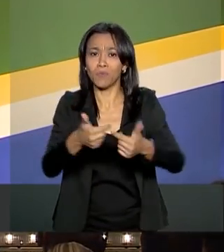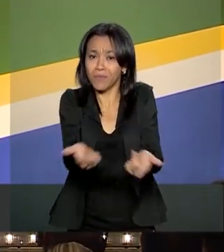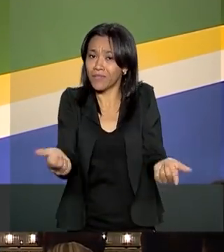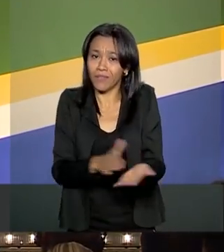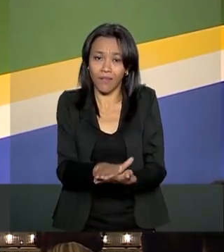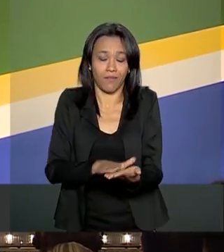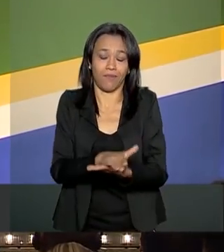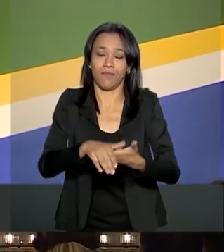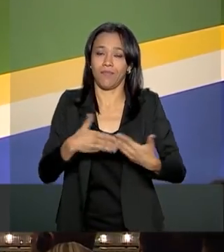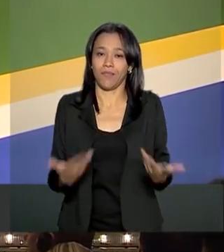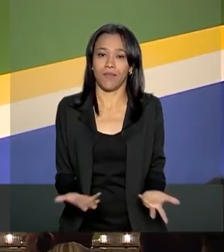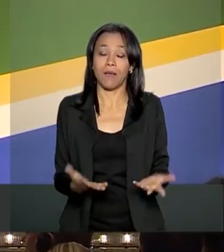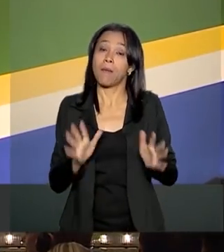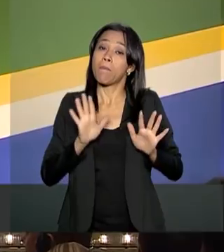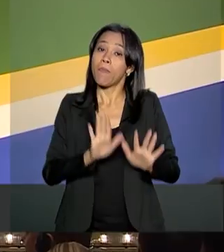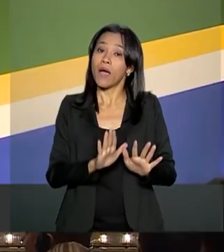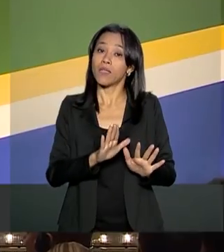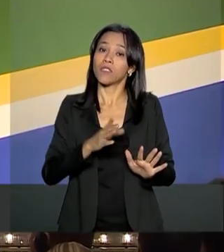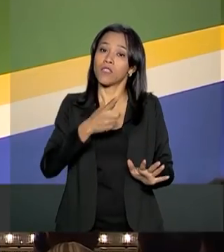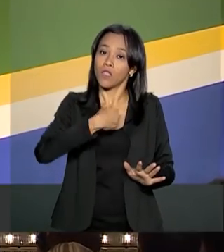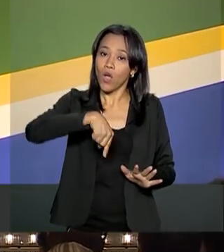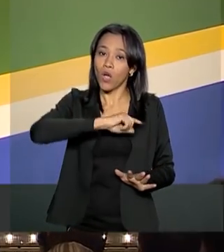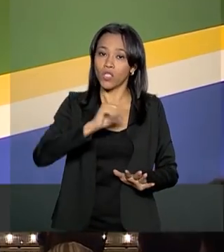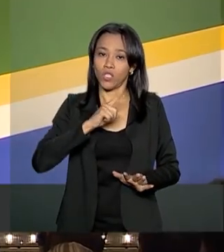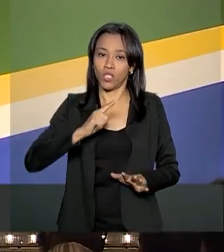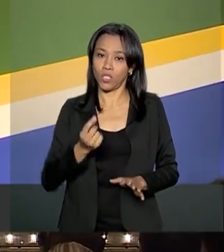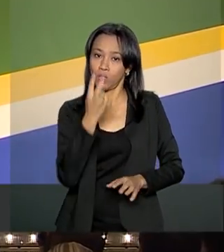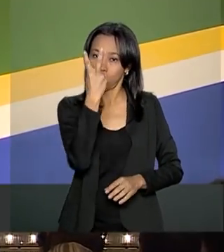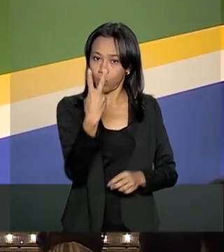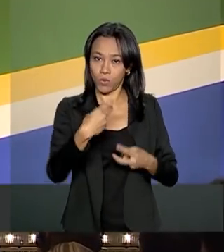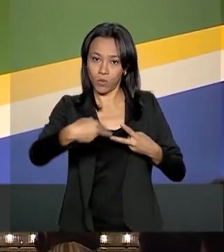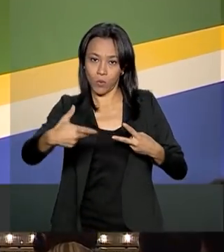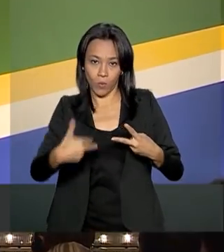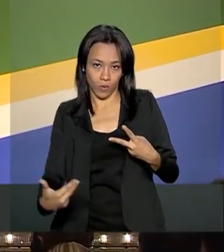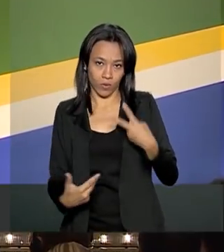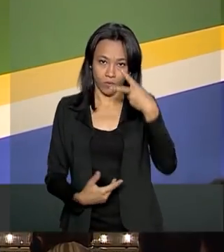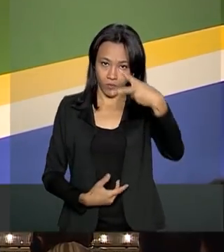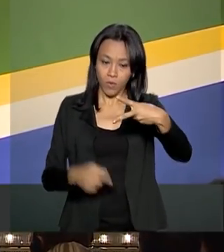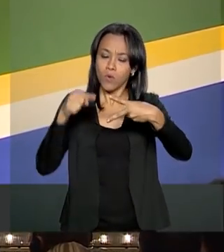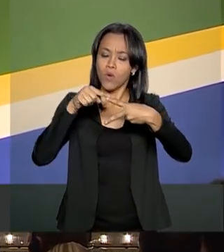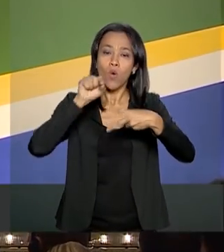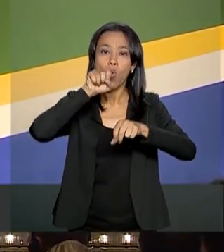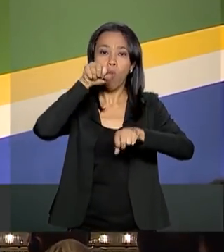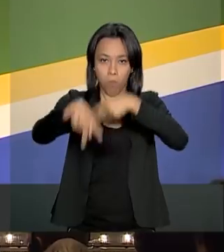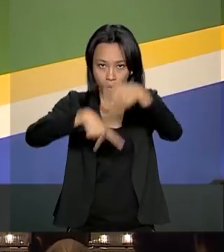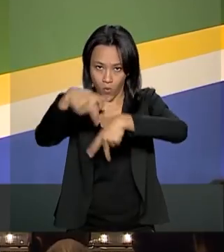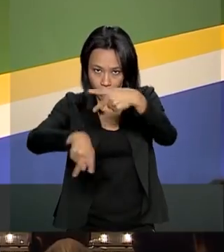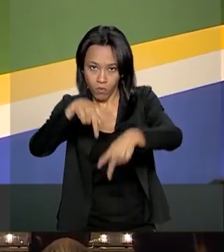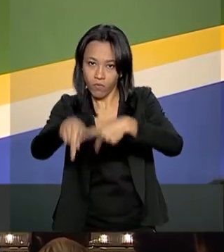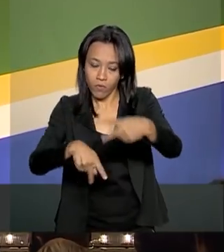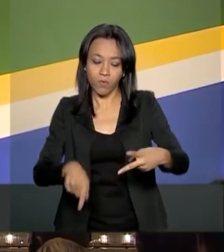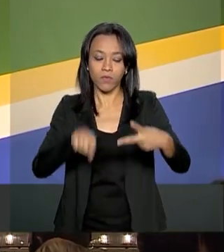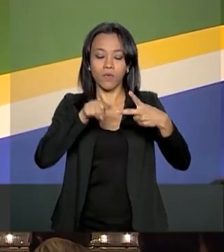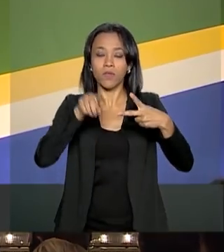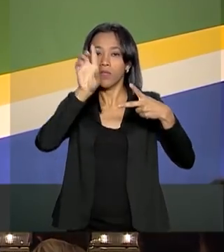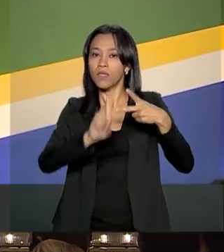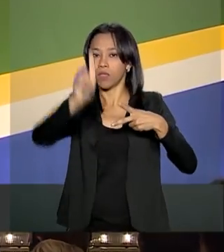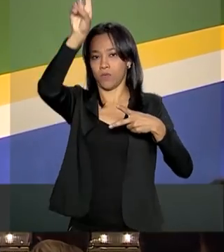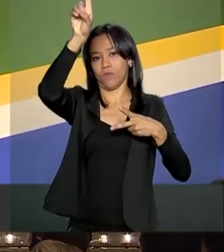nada. Mas tínhamos a nosso favor dois fatores: o povo e Deus.